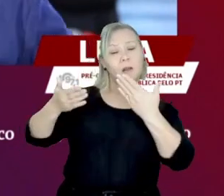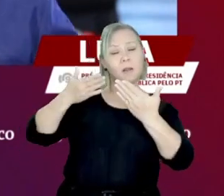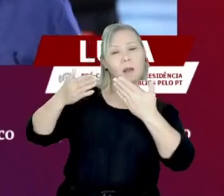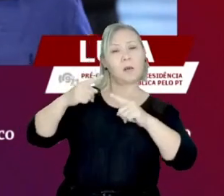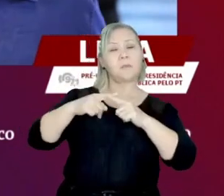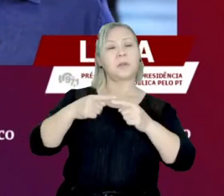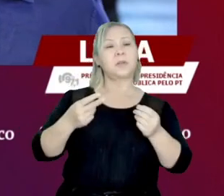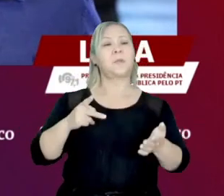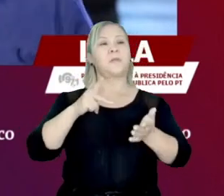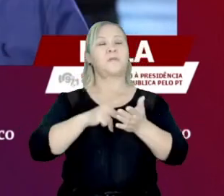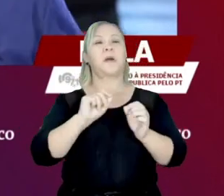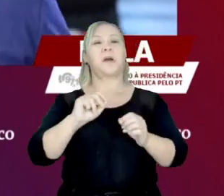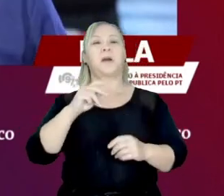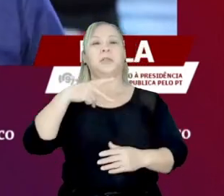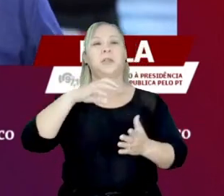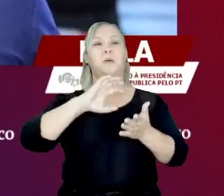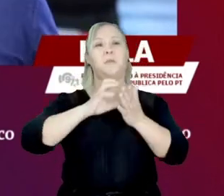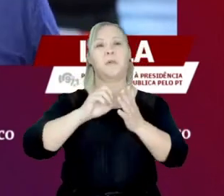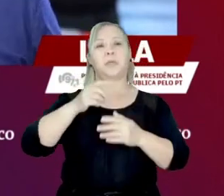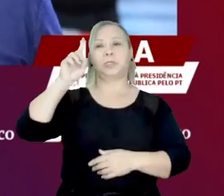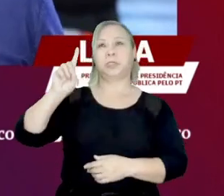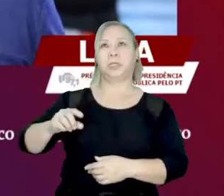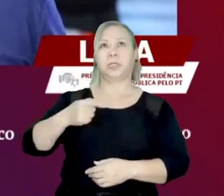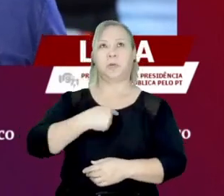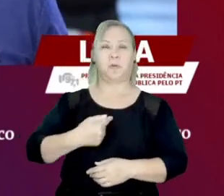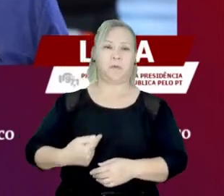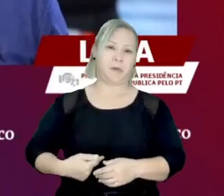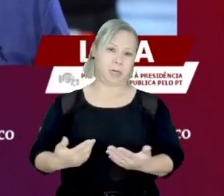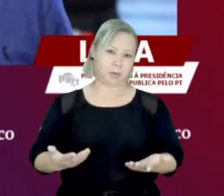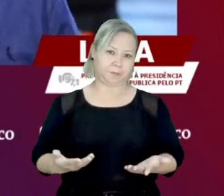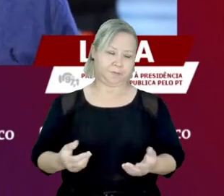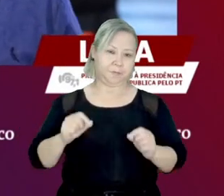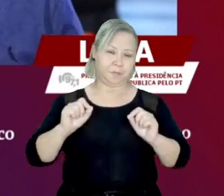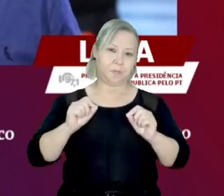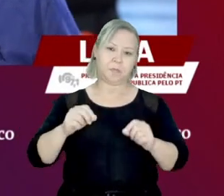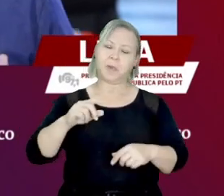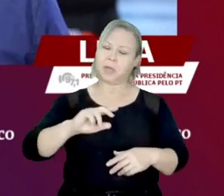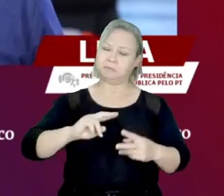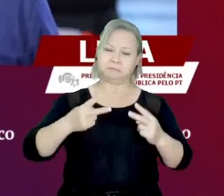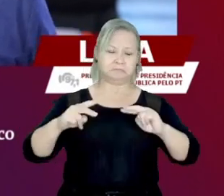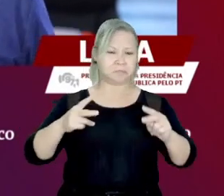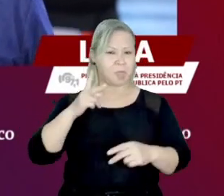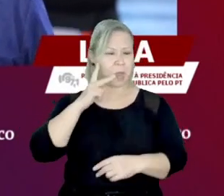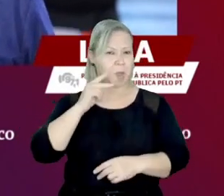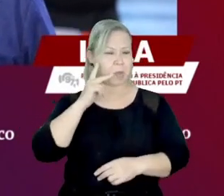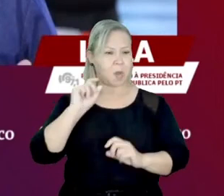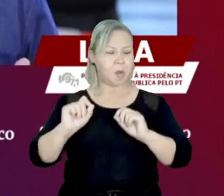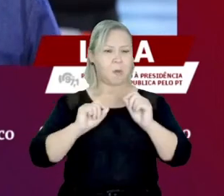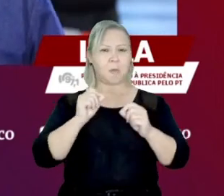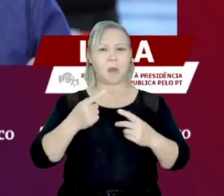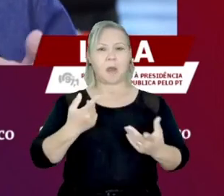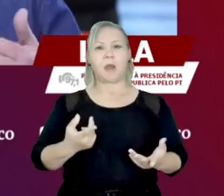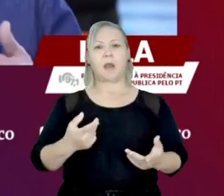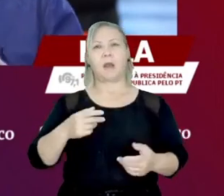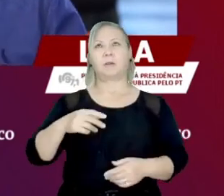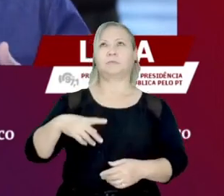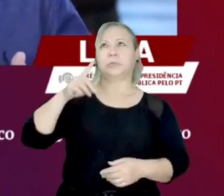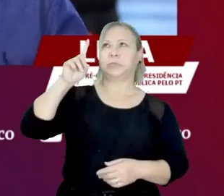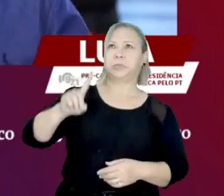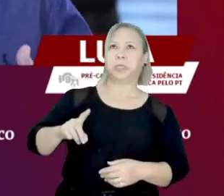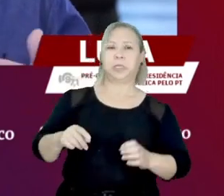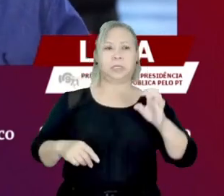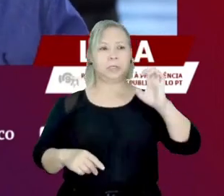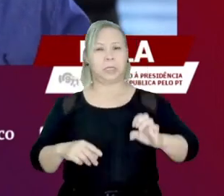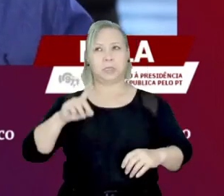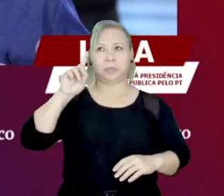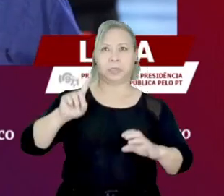ganha o centro. Isso faz parte do jogo político. O PT não é obrigado a governar todos os anos. Mas nós temos que analisar por que que